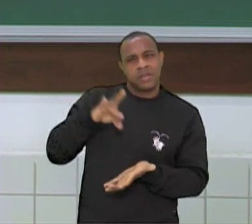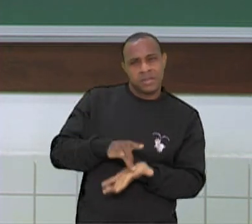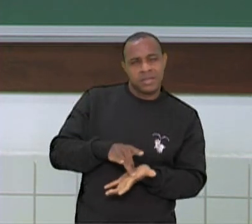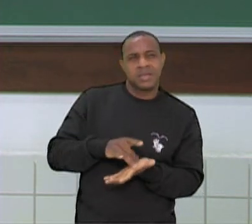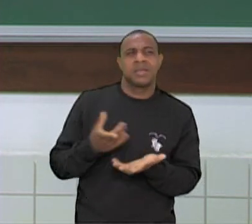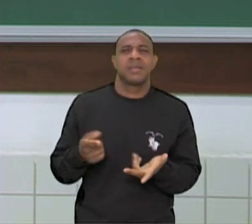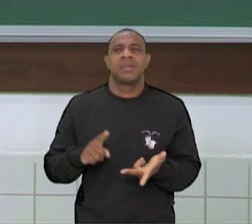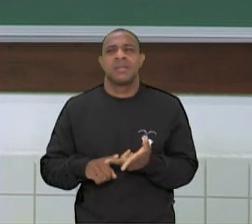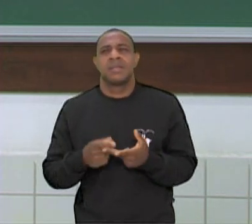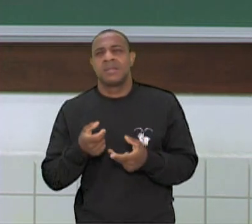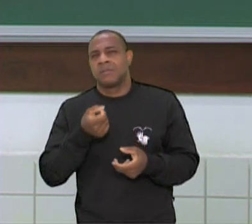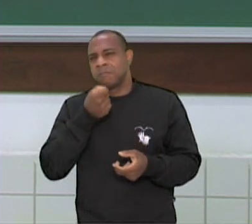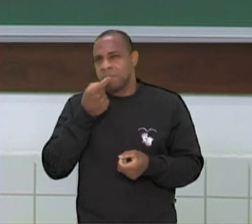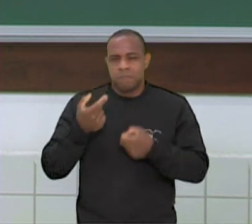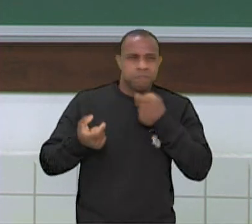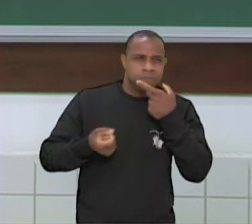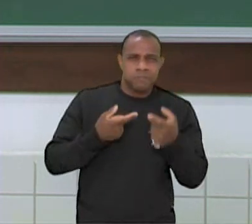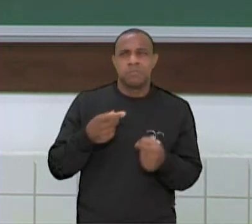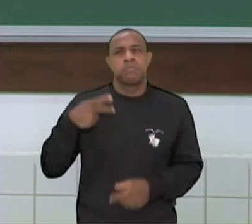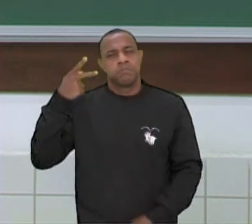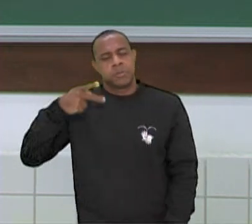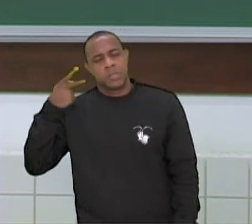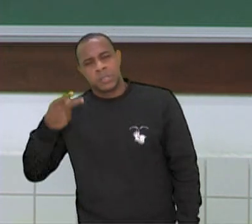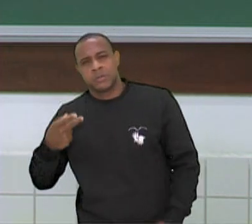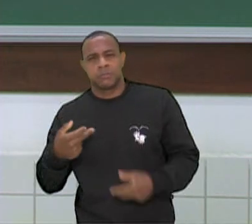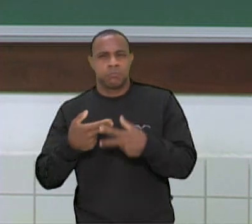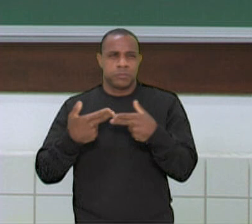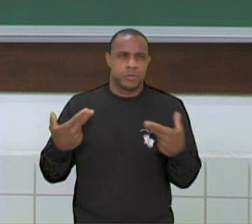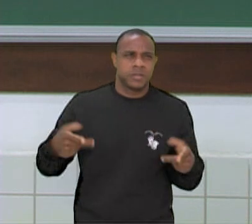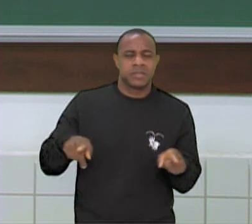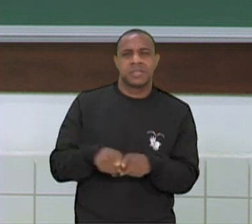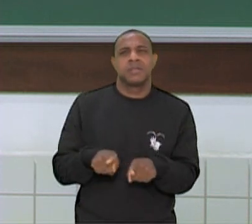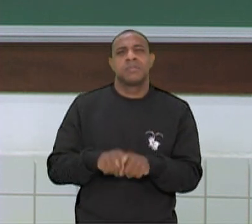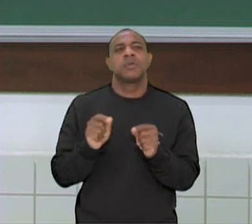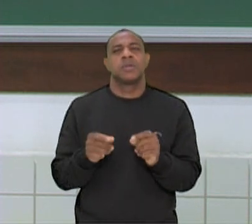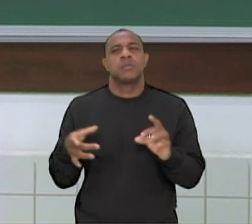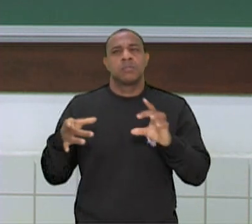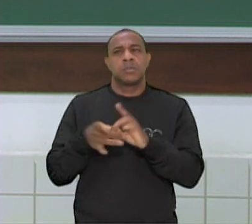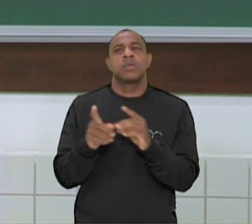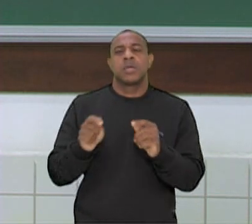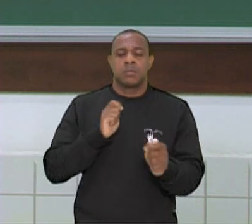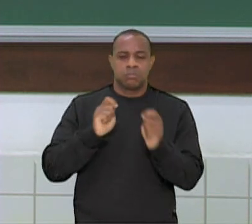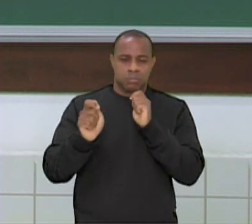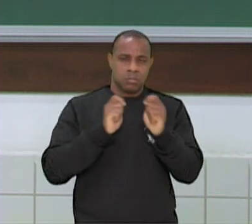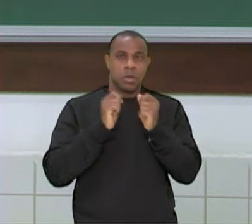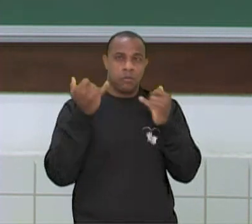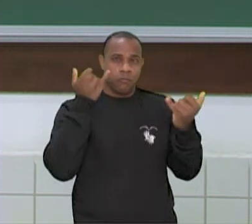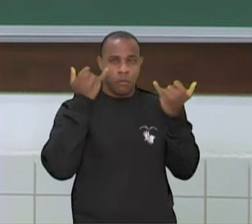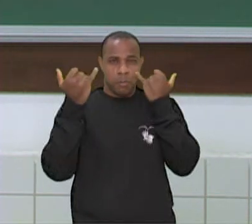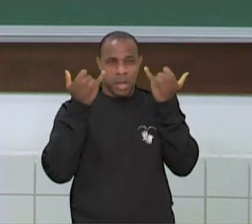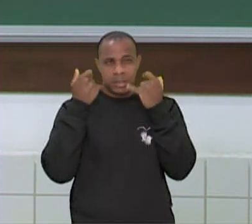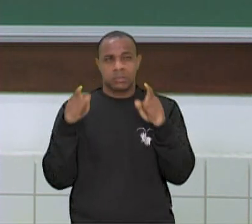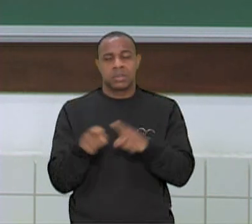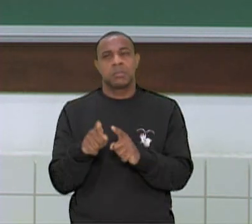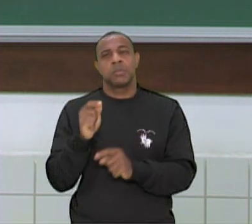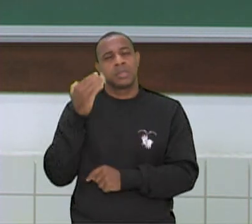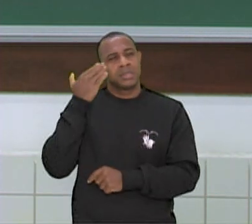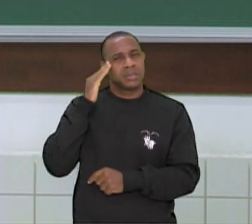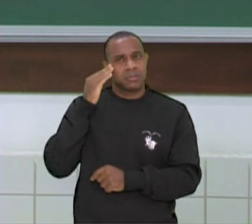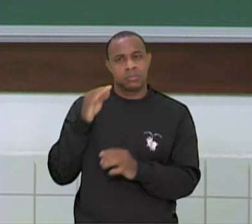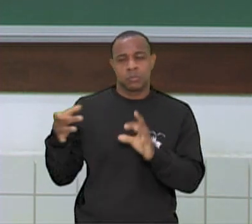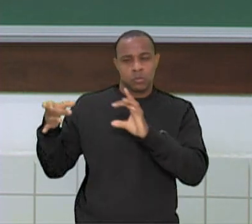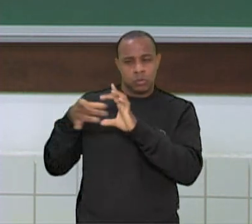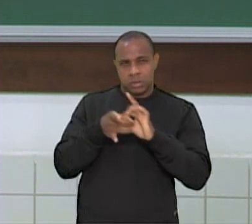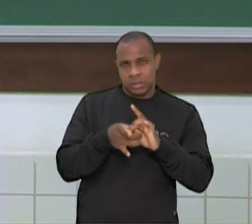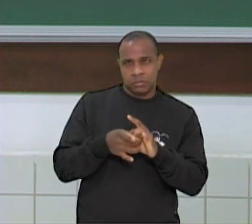traz crítica à política, enfim. E ela é vinculada a uma notícia, normalmente, né? Para que você entenda ali o